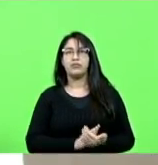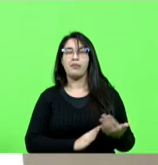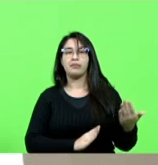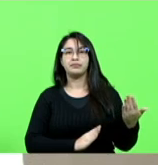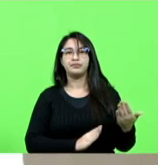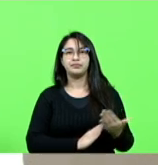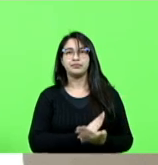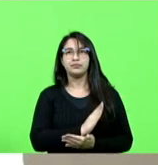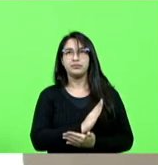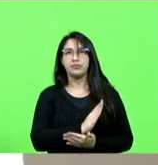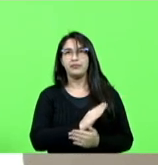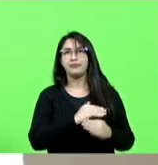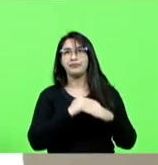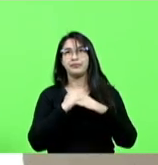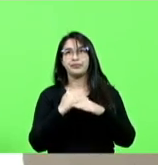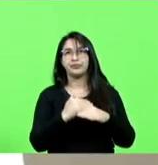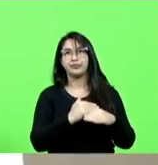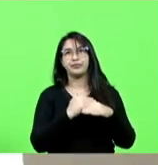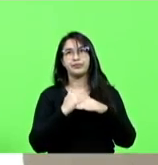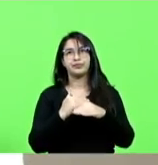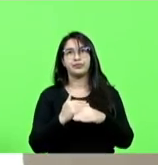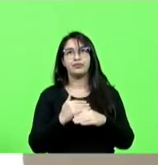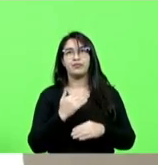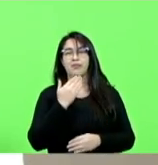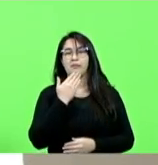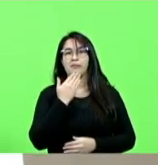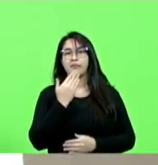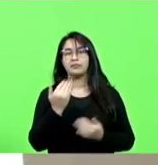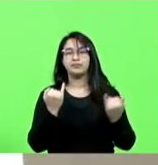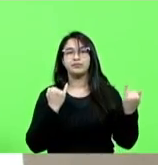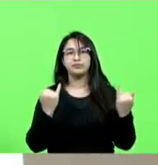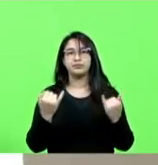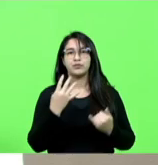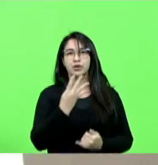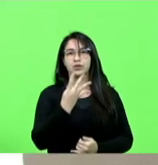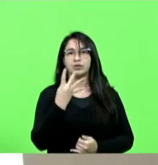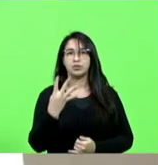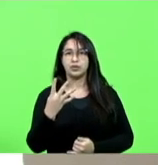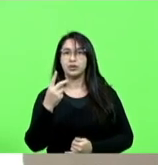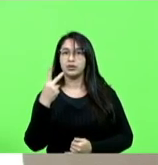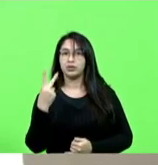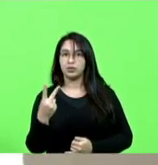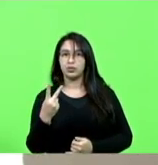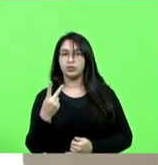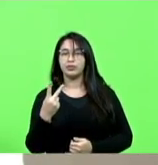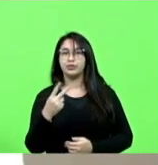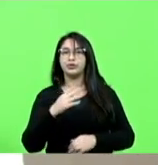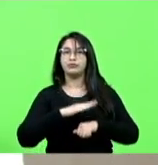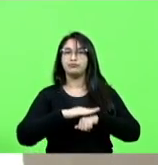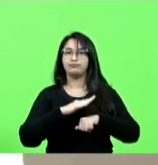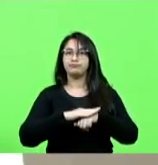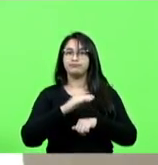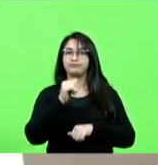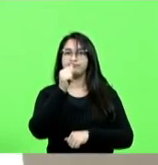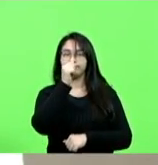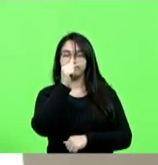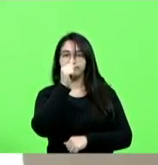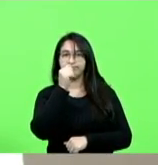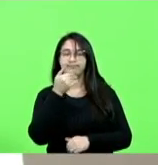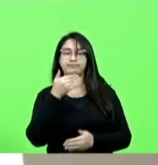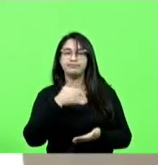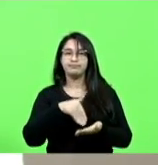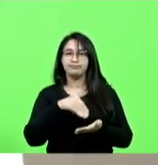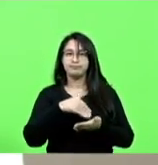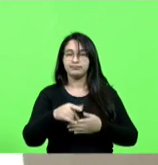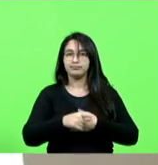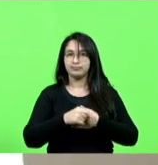se encontra. Aprovado por unanimidade. Pedido de informação 442. Autor deputado João Amin solicitando ao secretário de Estado da Casa